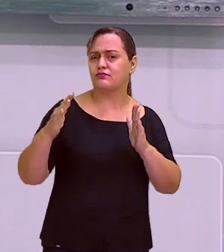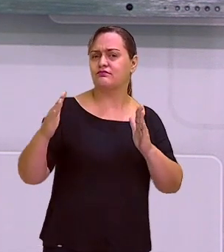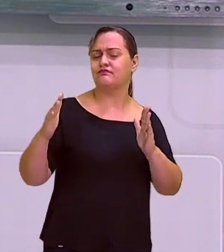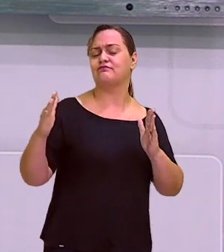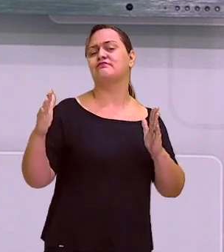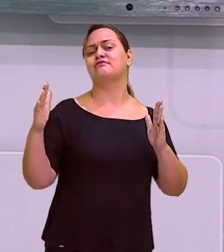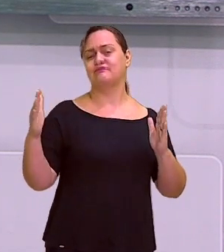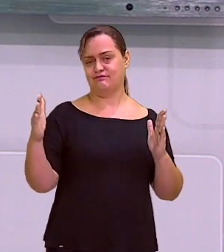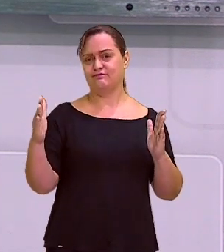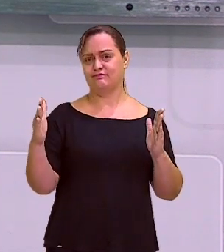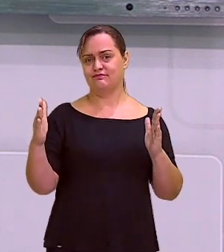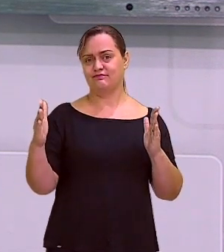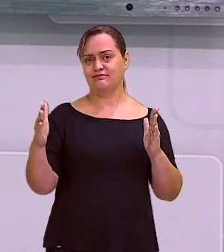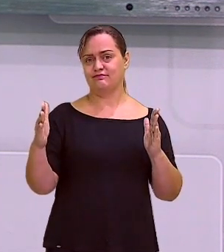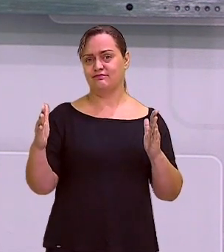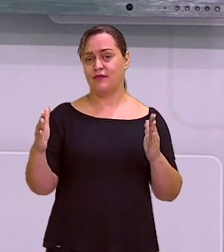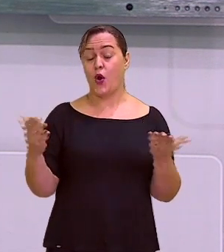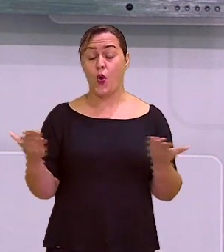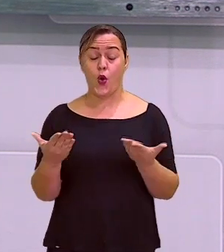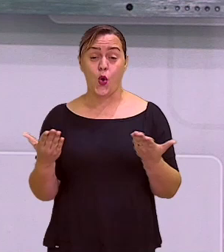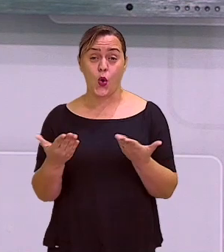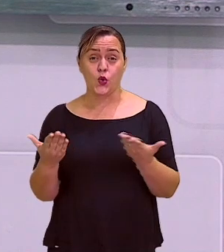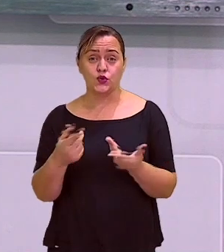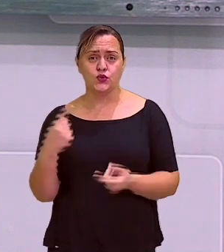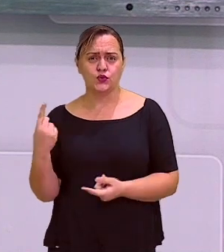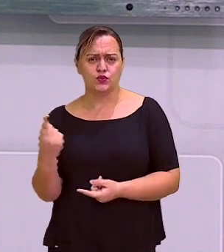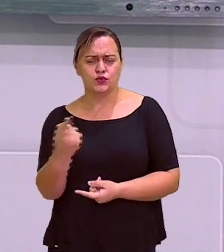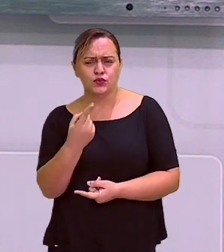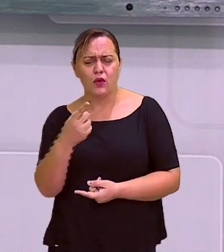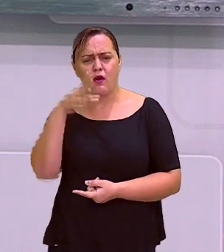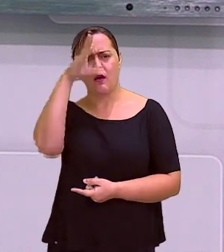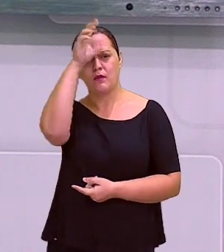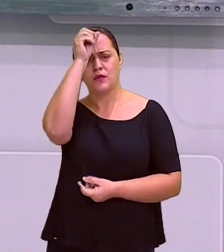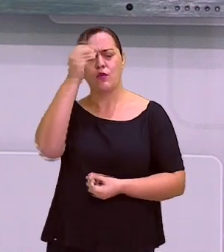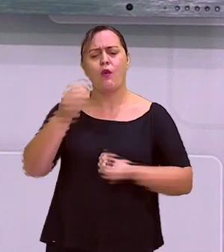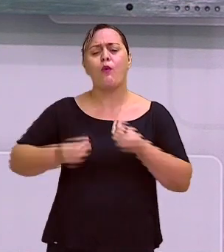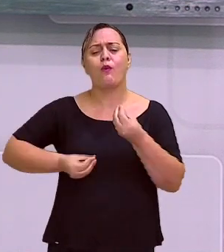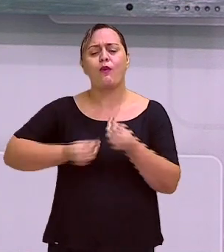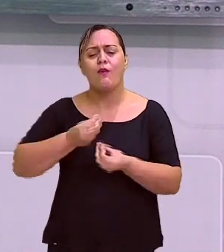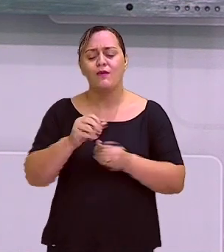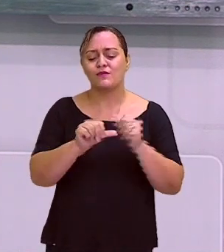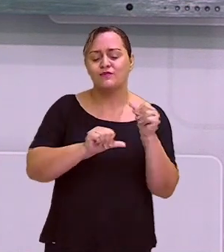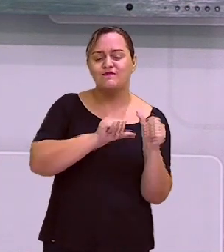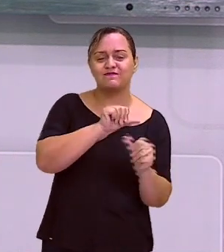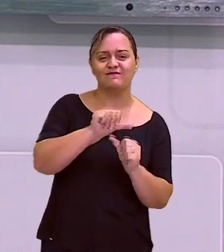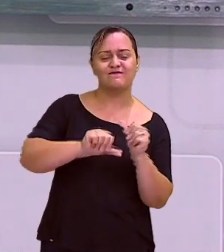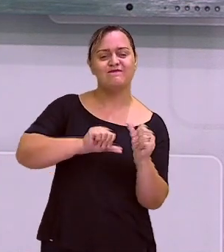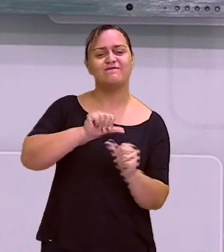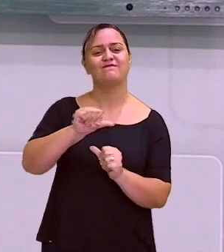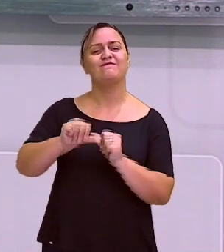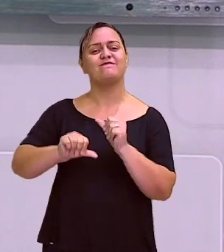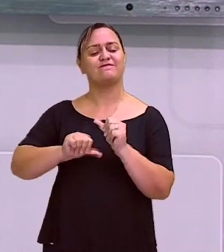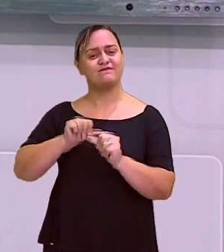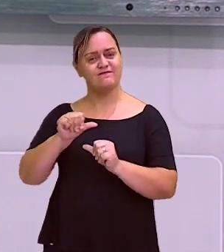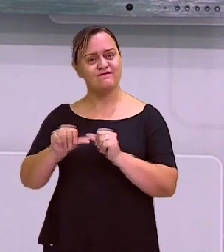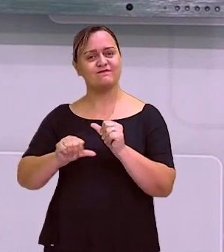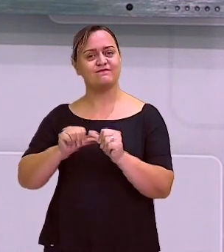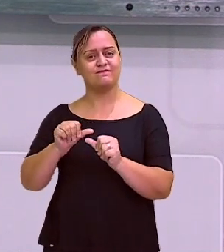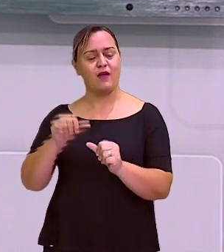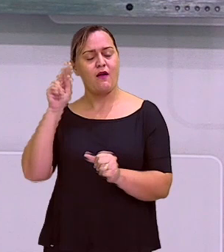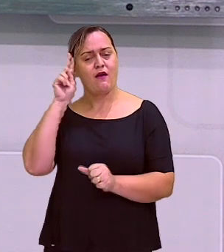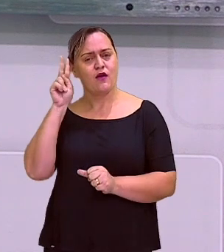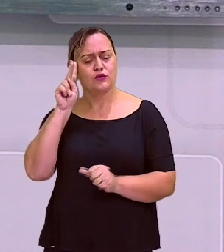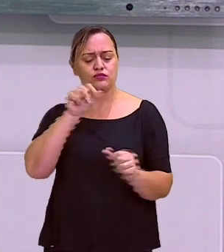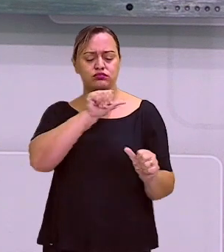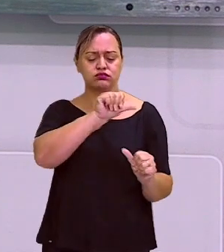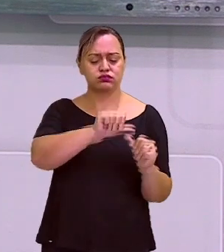que vocês prestem atenção como as coisas podem mudar, como elas sofrem mudança ao longo do tempo, ao longo